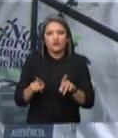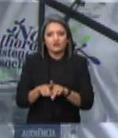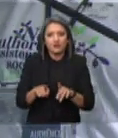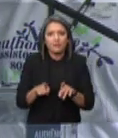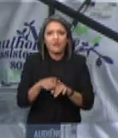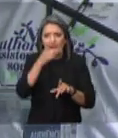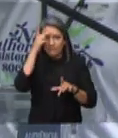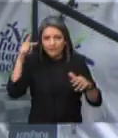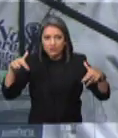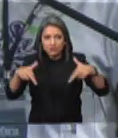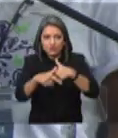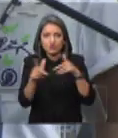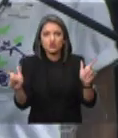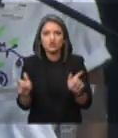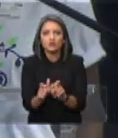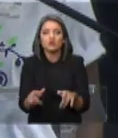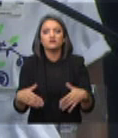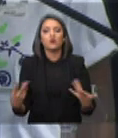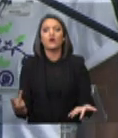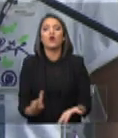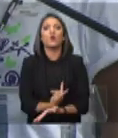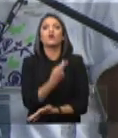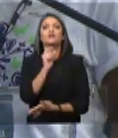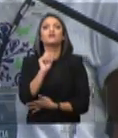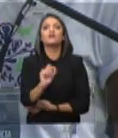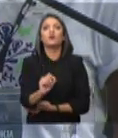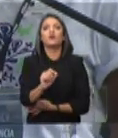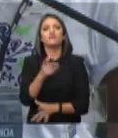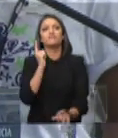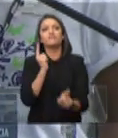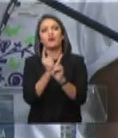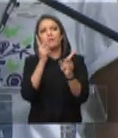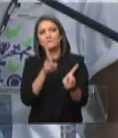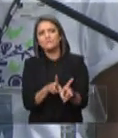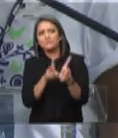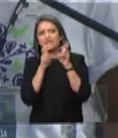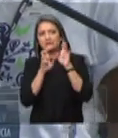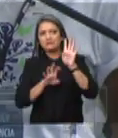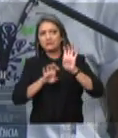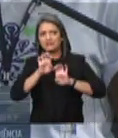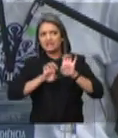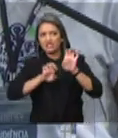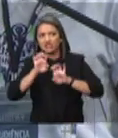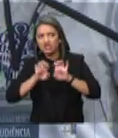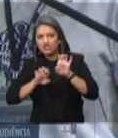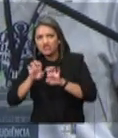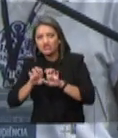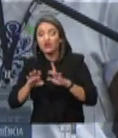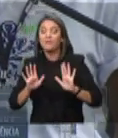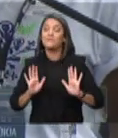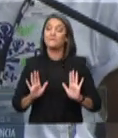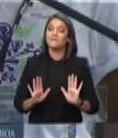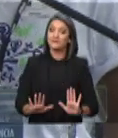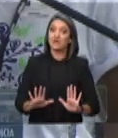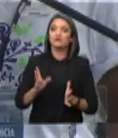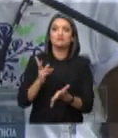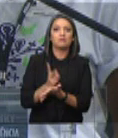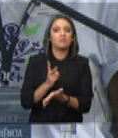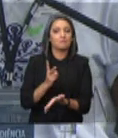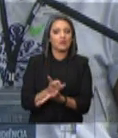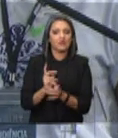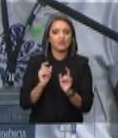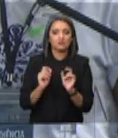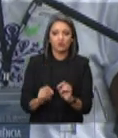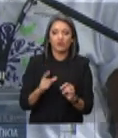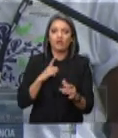nas ruas houve inevitavelmente uma constatação de tal estatística no entanto mesmo com acirramento